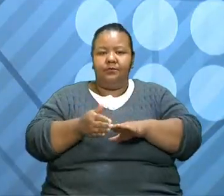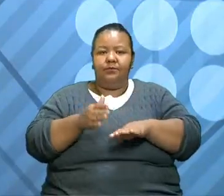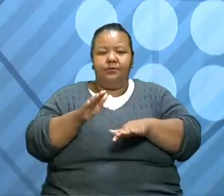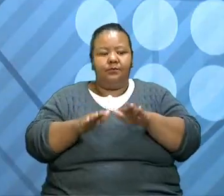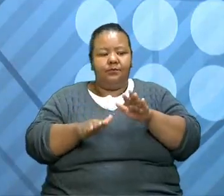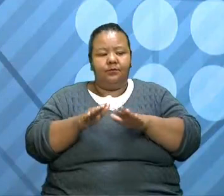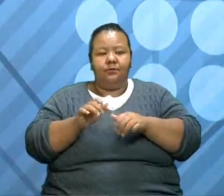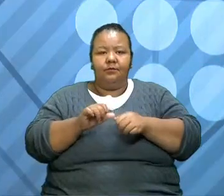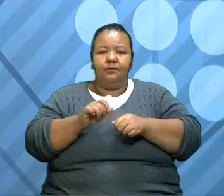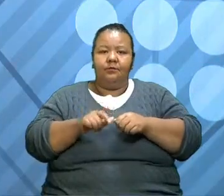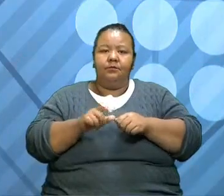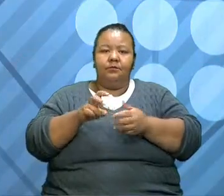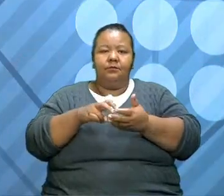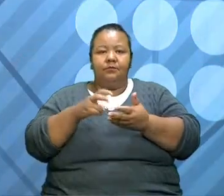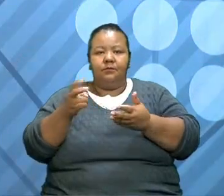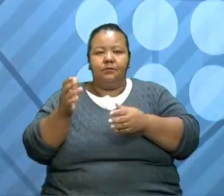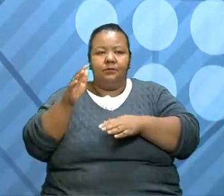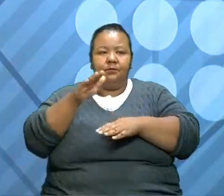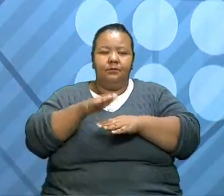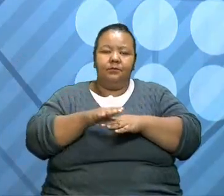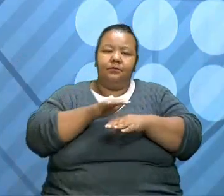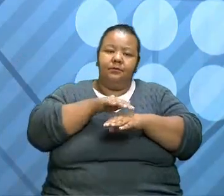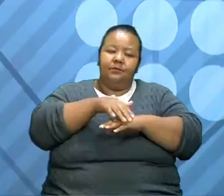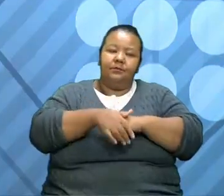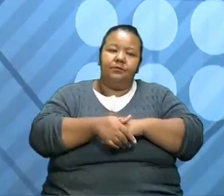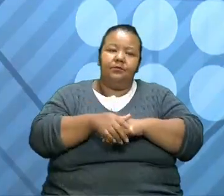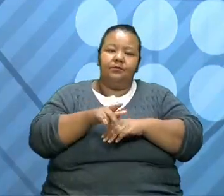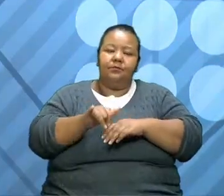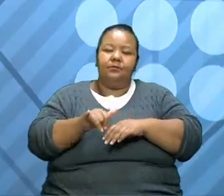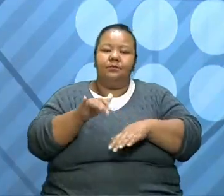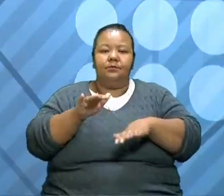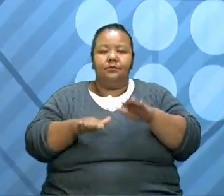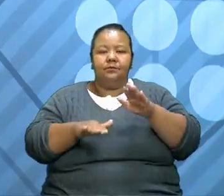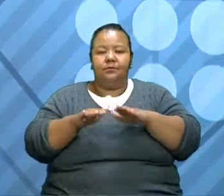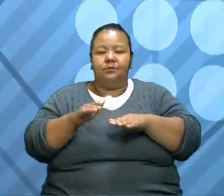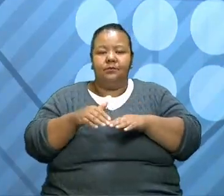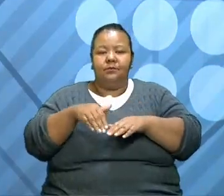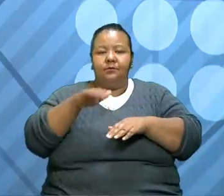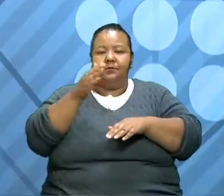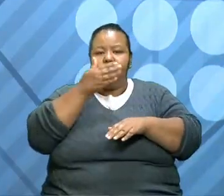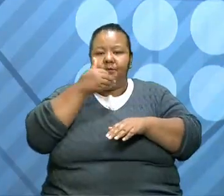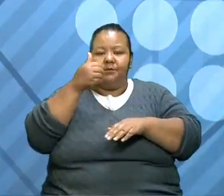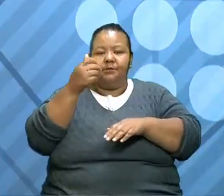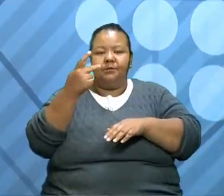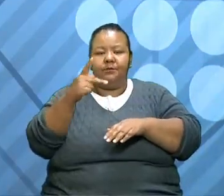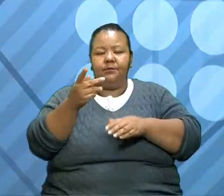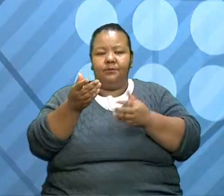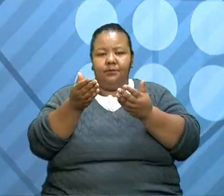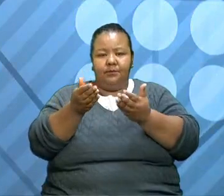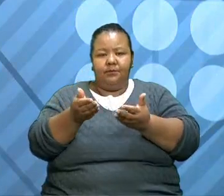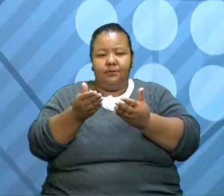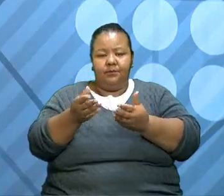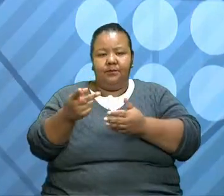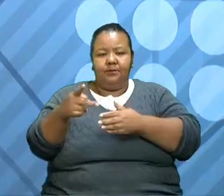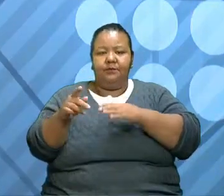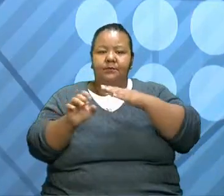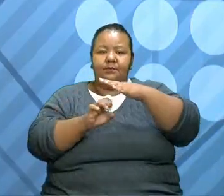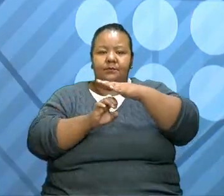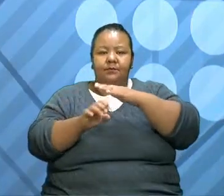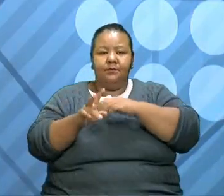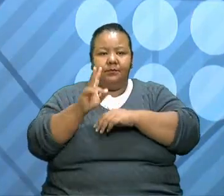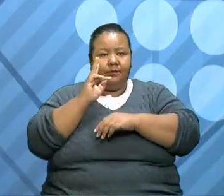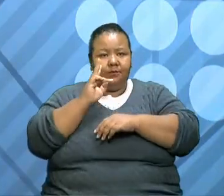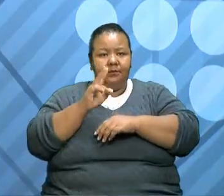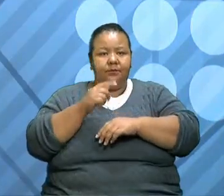vezes você vai trabalhar um pouquinho de manhã, tarde ou noite. Tudo vai depender o que é mais adequado para você e para a empresa. Você vai olhar